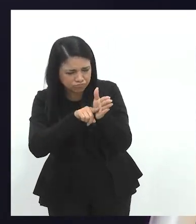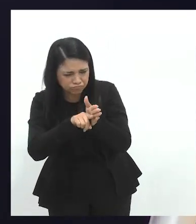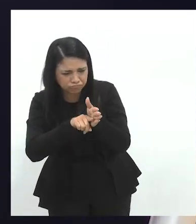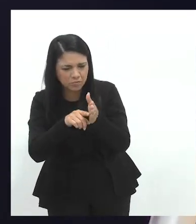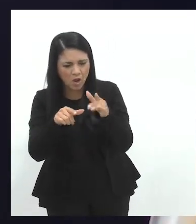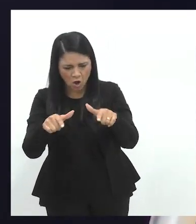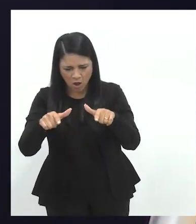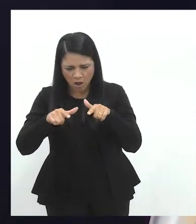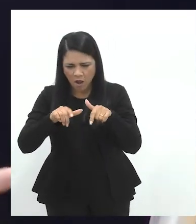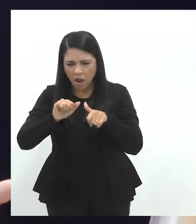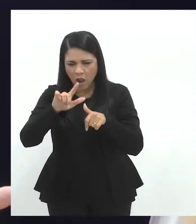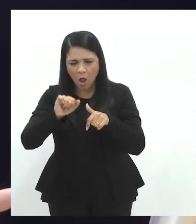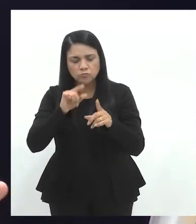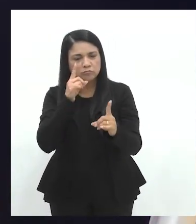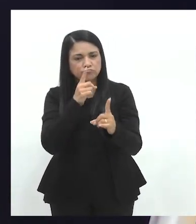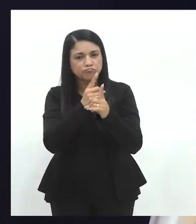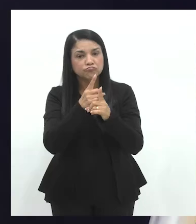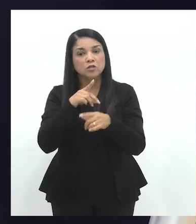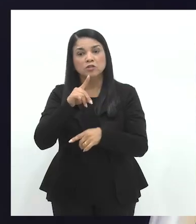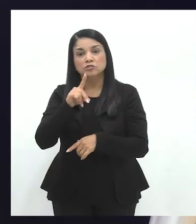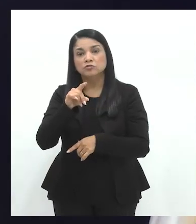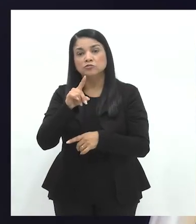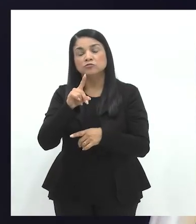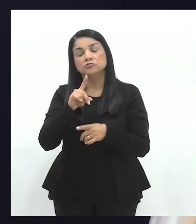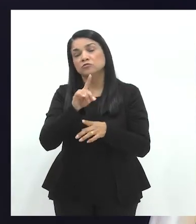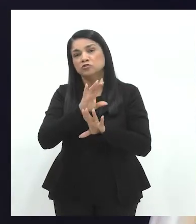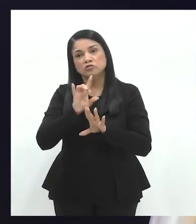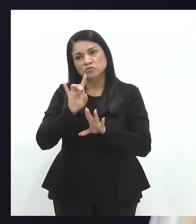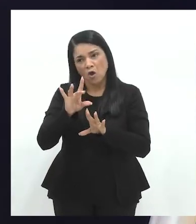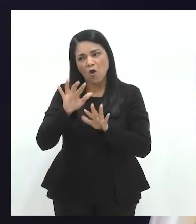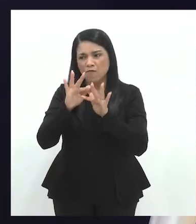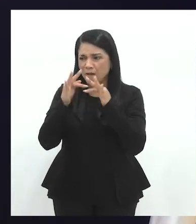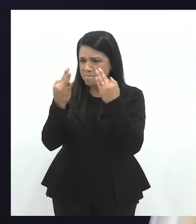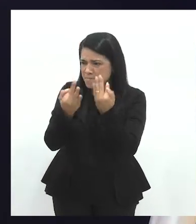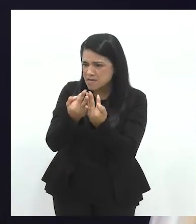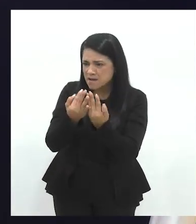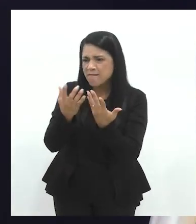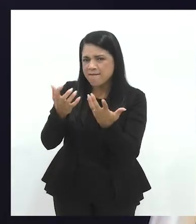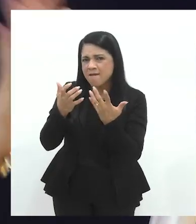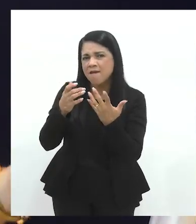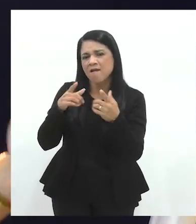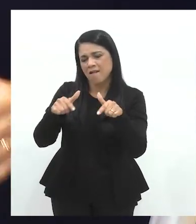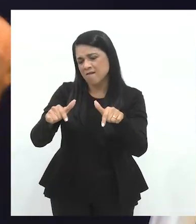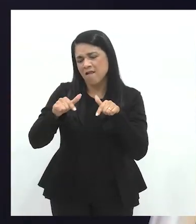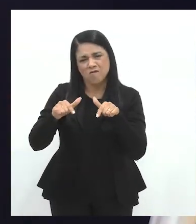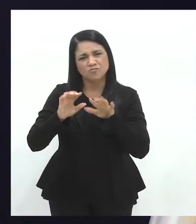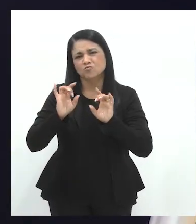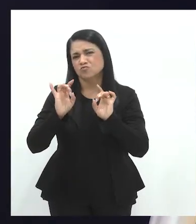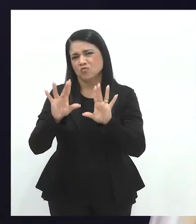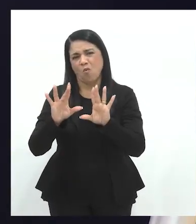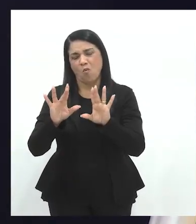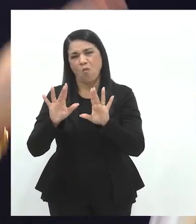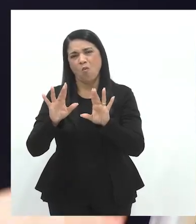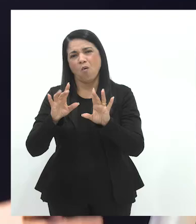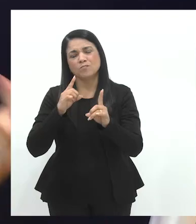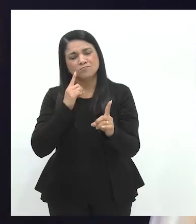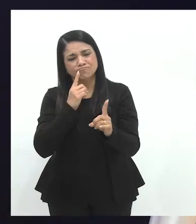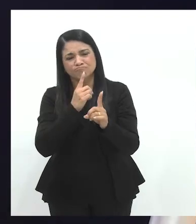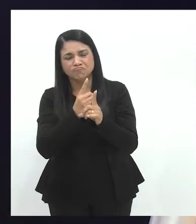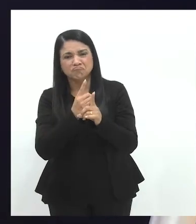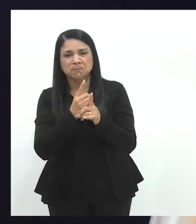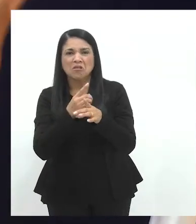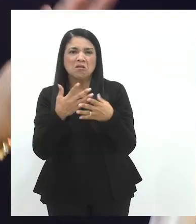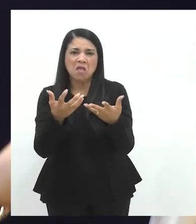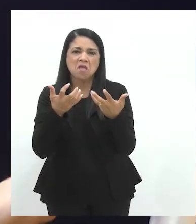diagnóstico. Por quê? O médico também pensa que tem famílias que só querem o laudo, porque precisam fechar o diagnóstico por algum